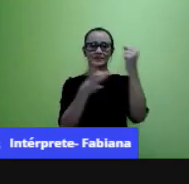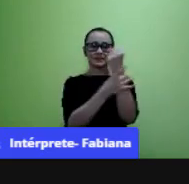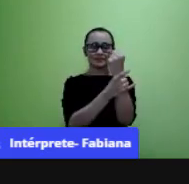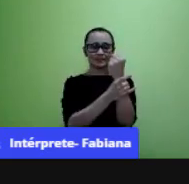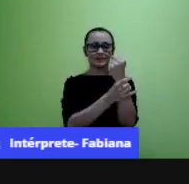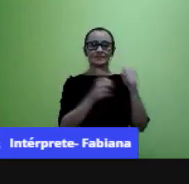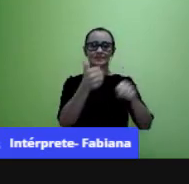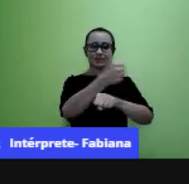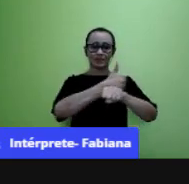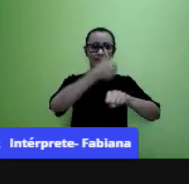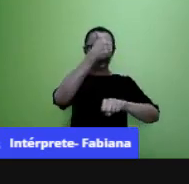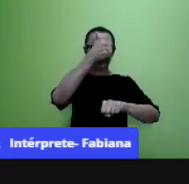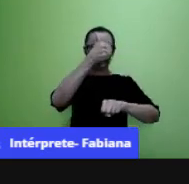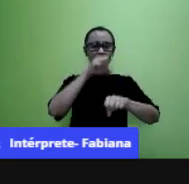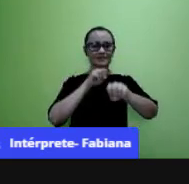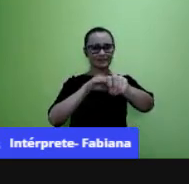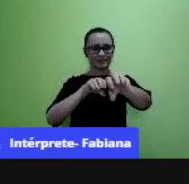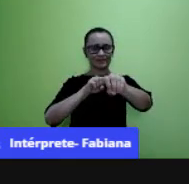qualidade.